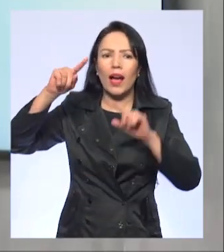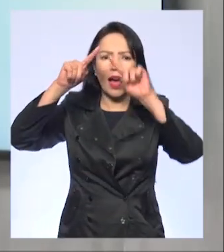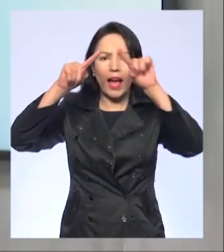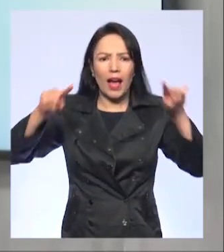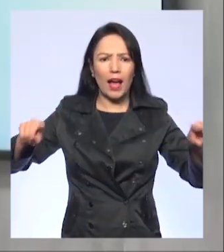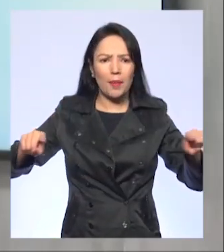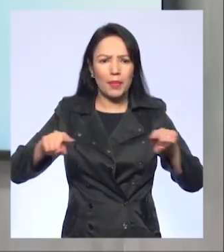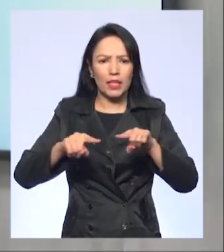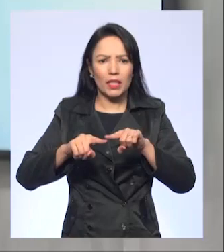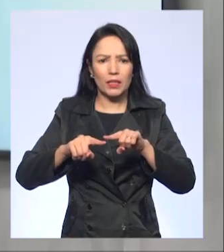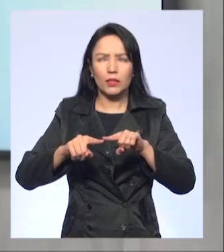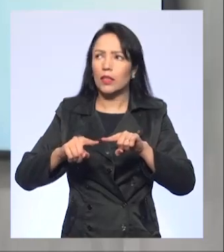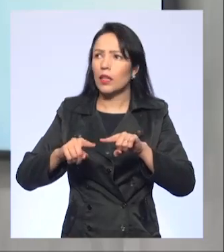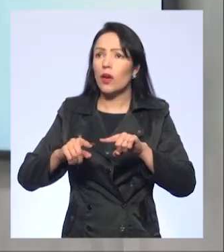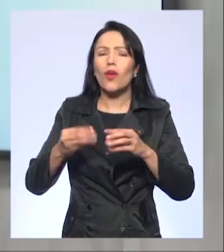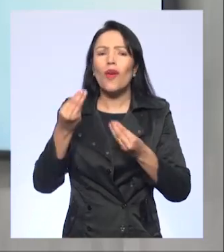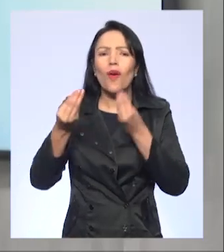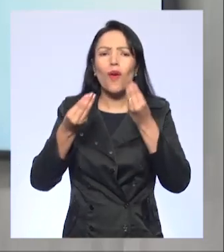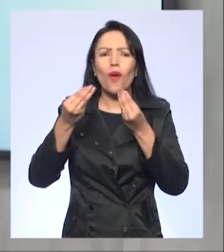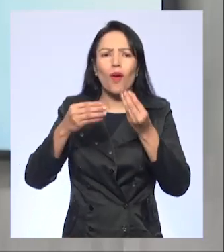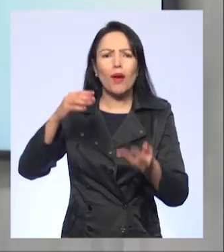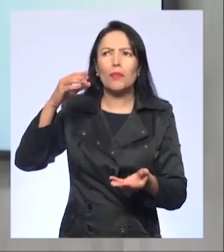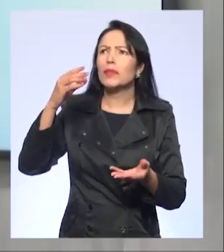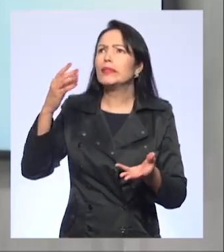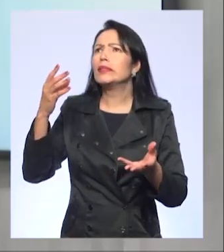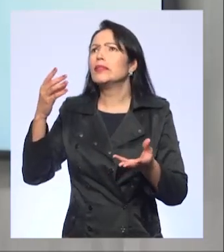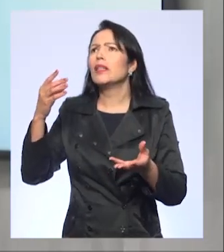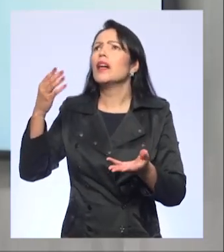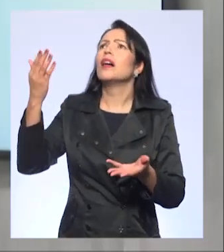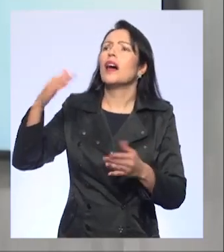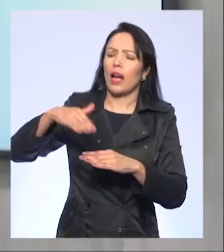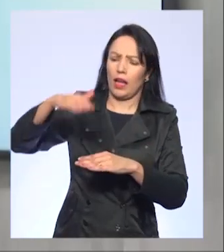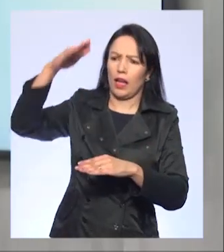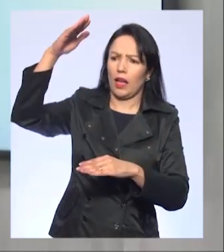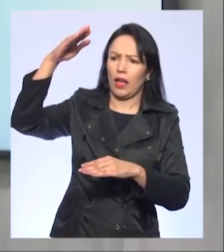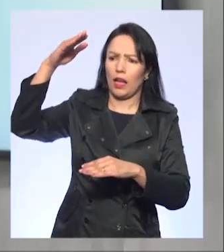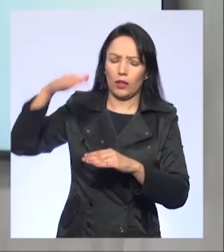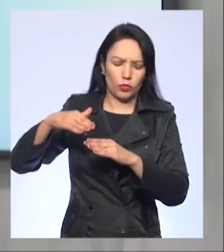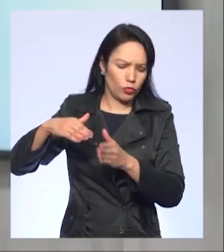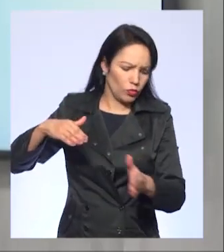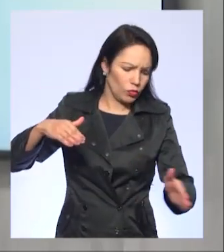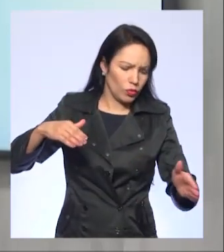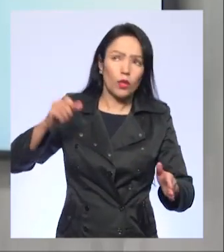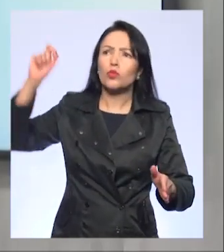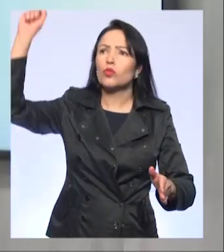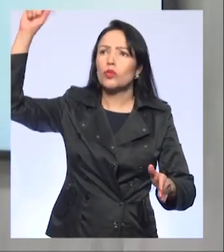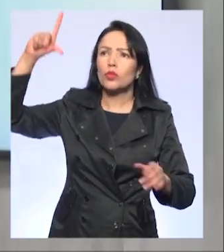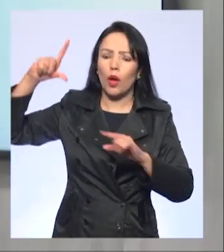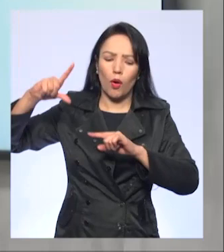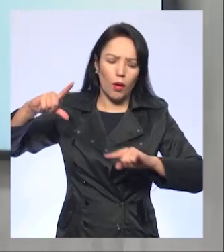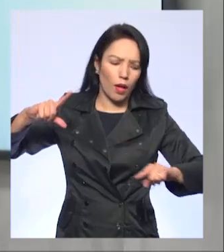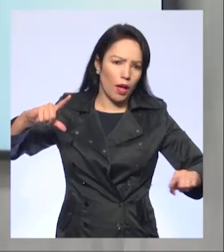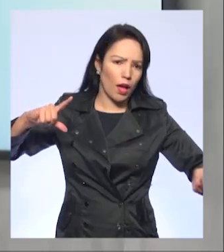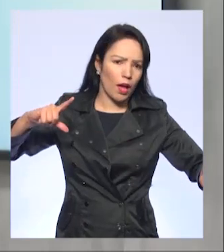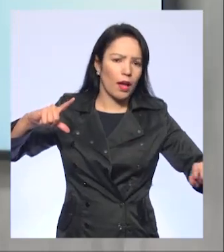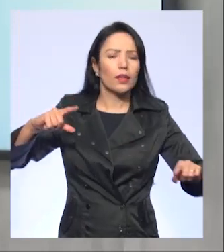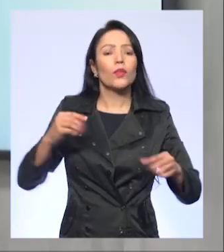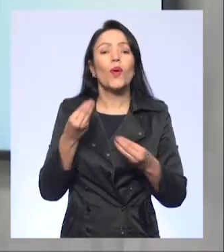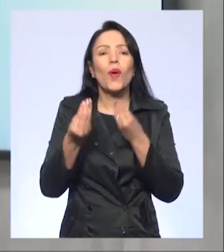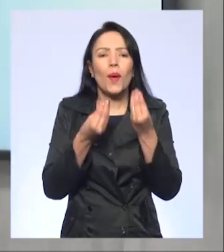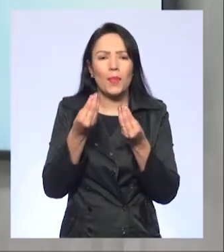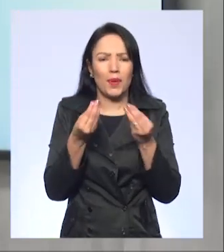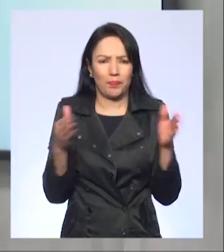ninguém subisse na pirâmide, né, galera? Para obter a sombra, para obter a altura dessa pirâmide. O que o Tales fez?